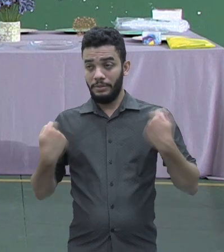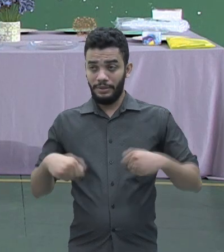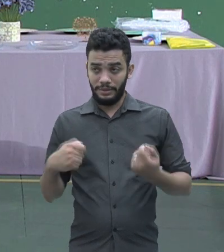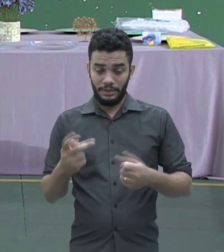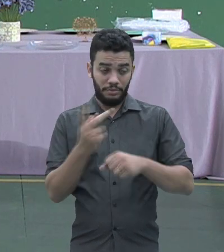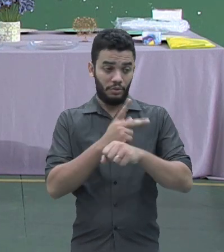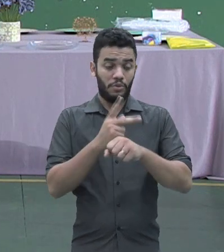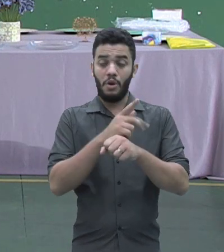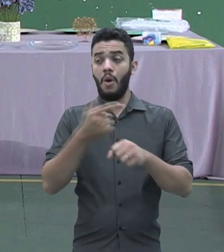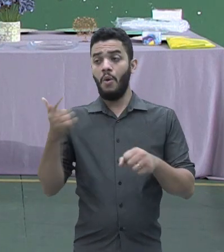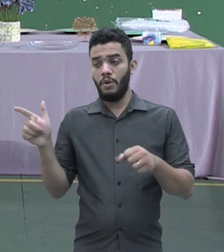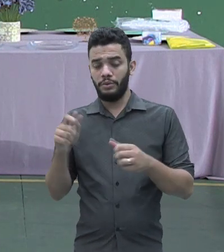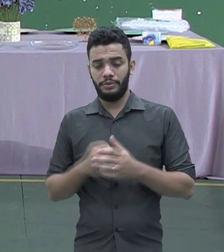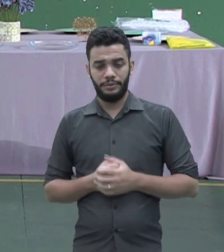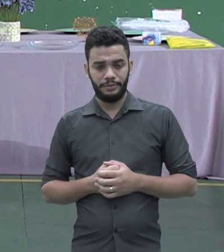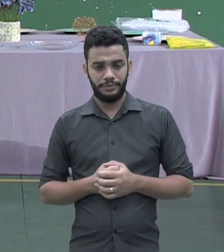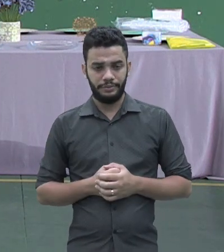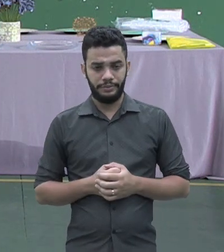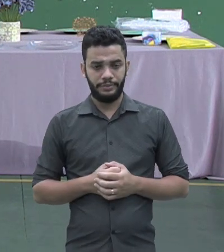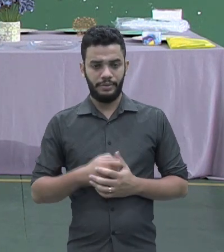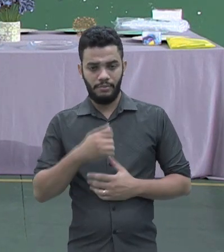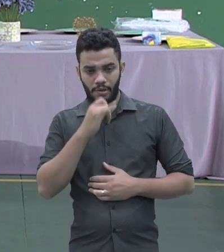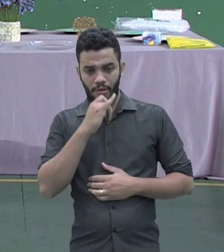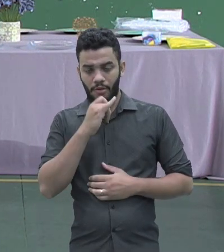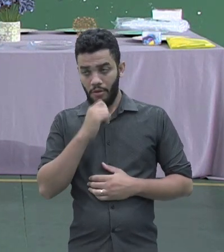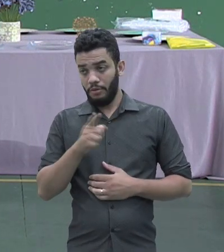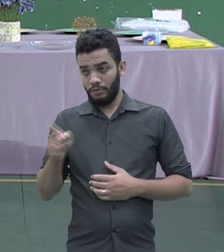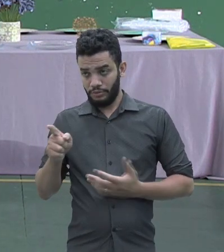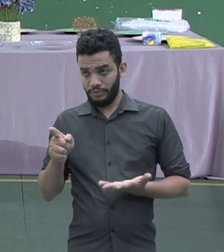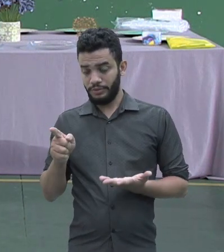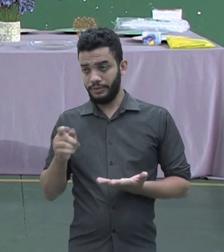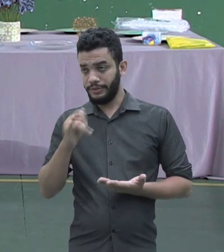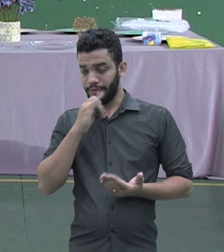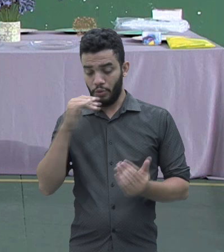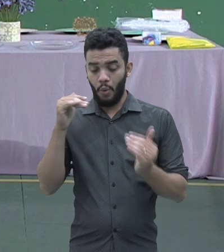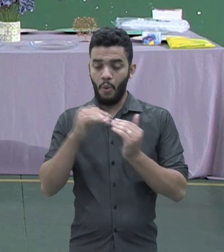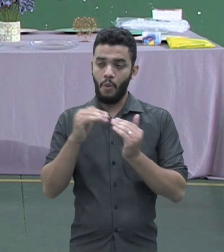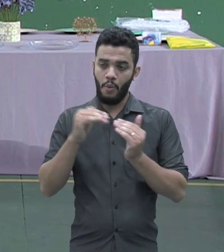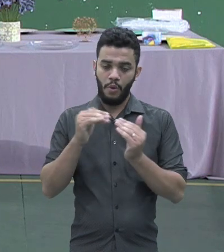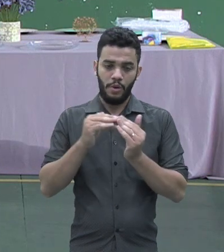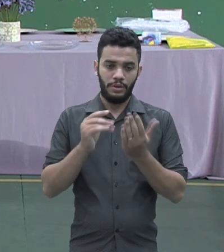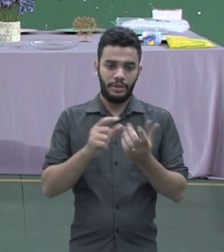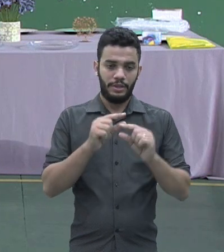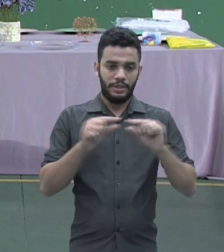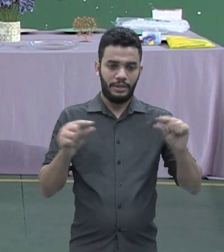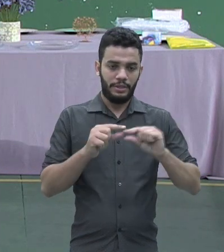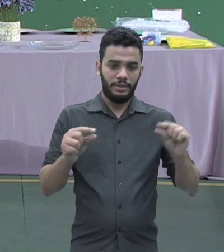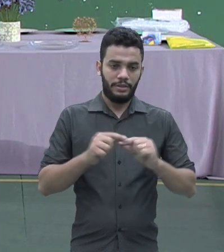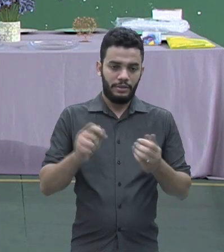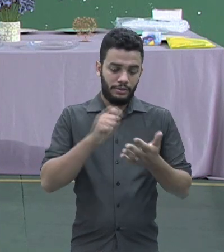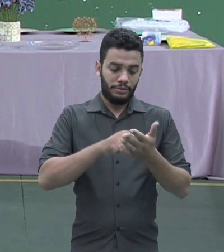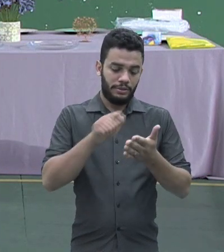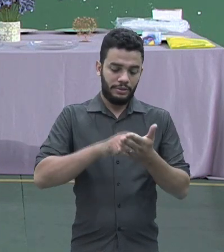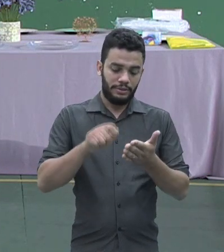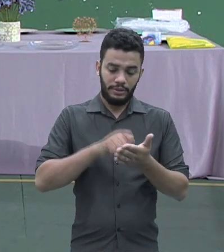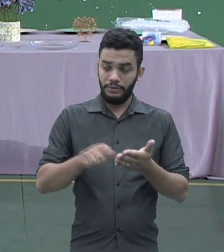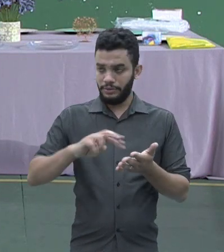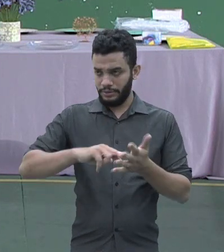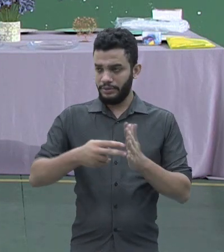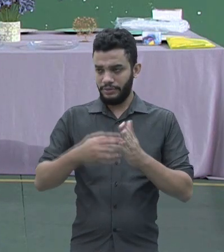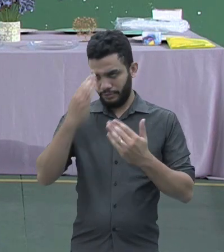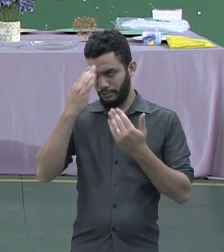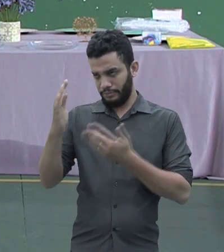E concordam que o que está escrito aí é motivo de gratidão? Quer falar a